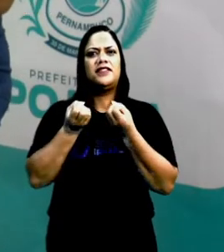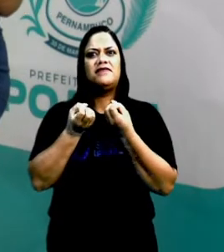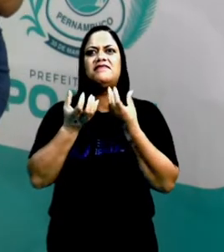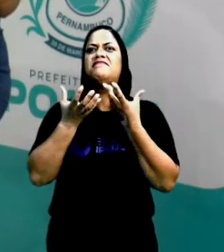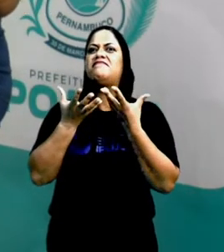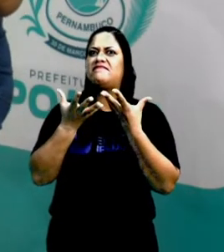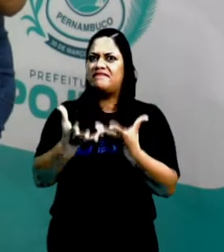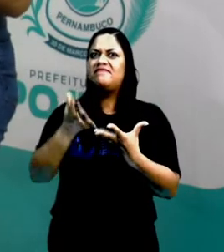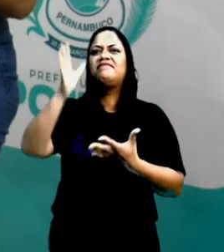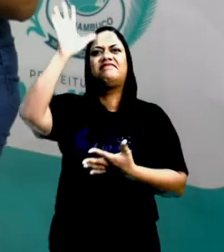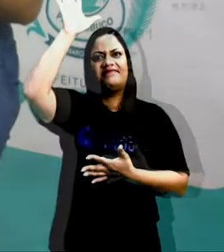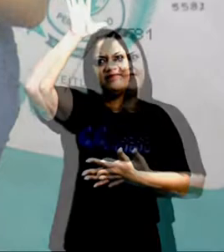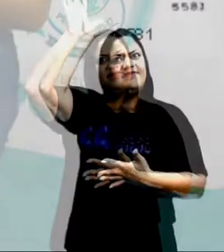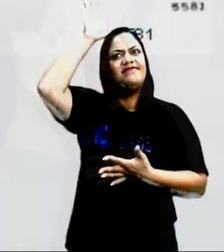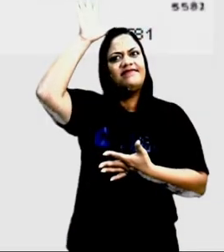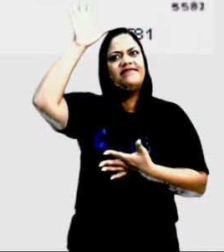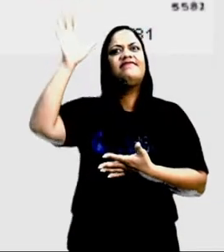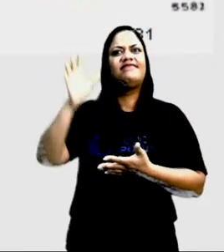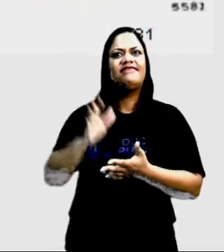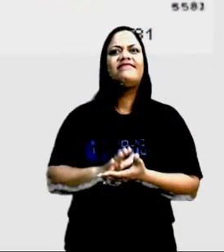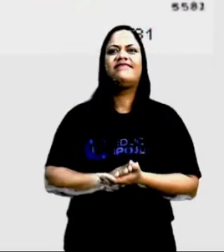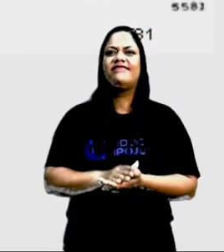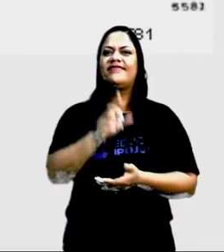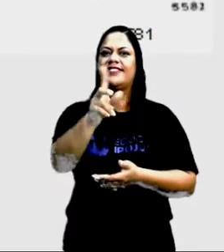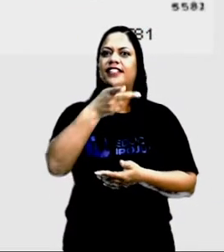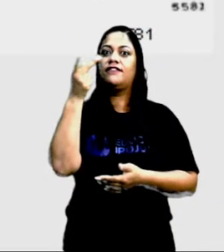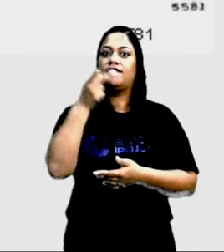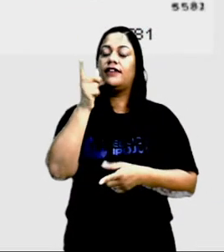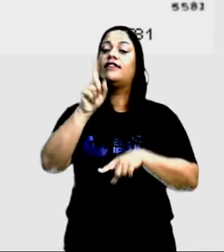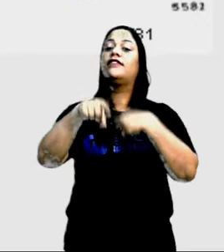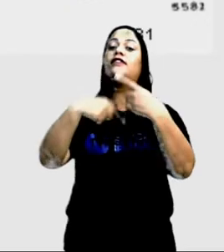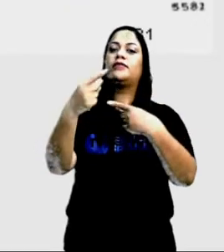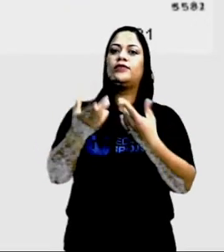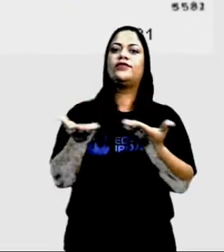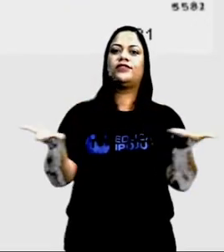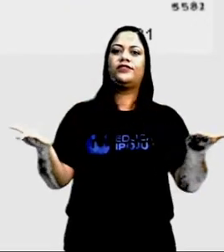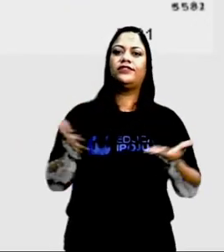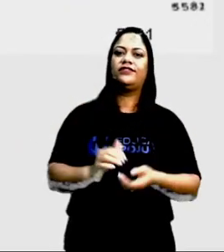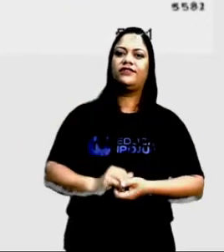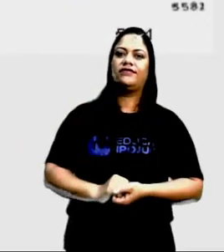bem, Cebolinha. O que você tem para dizer depois disso?